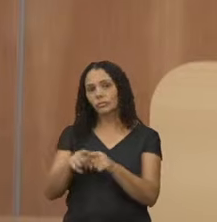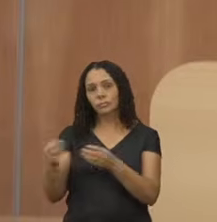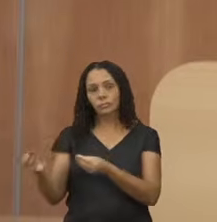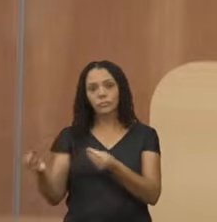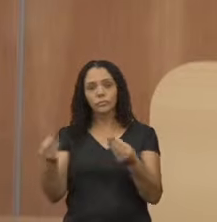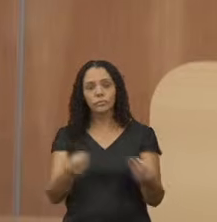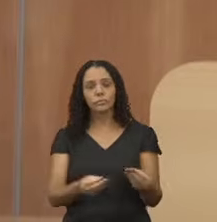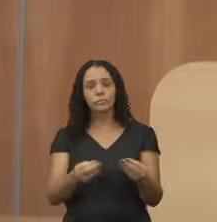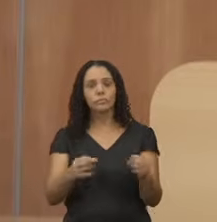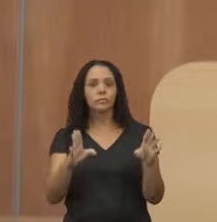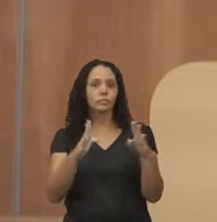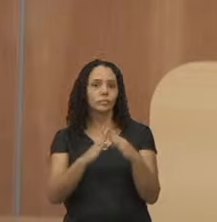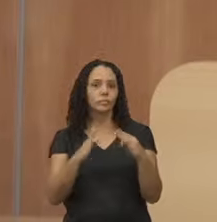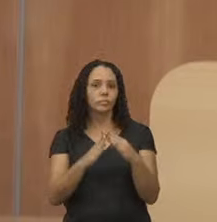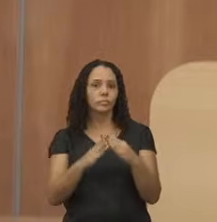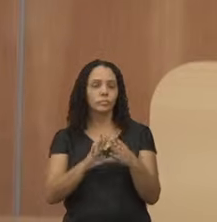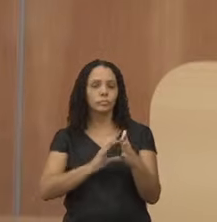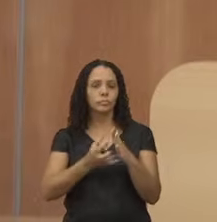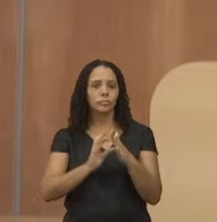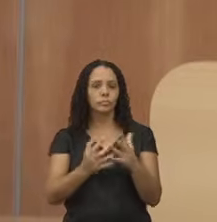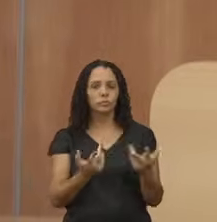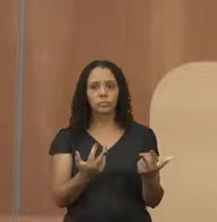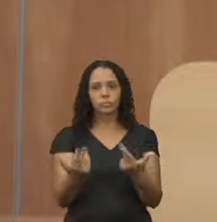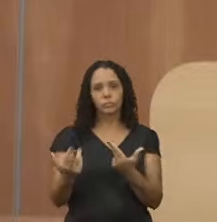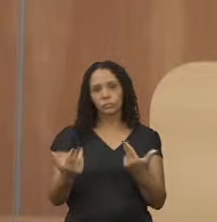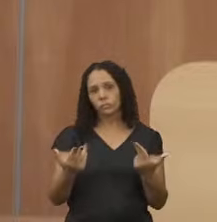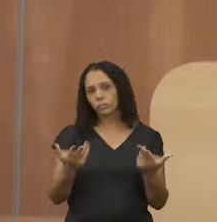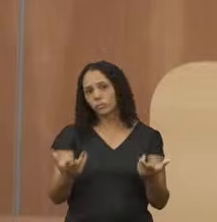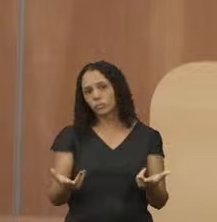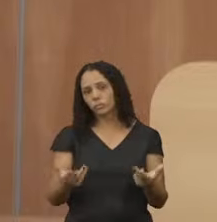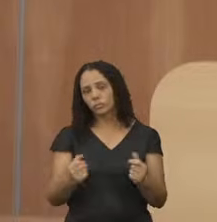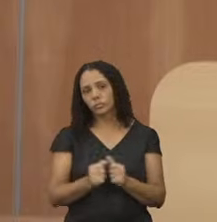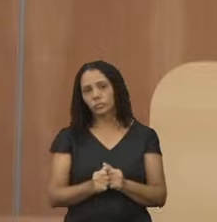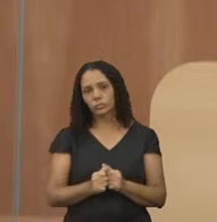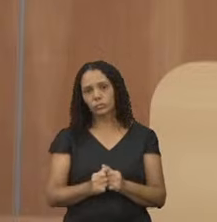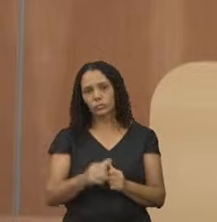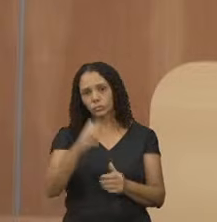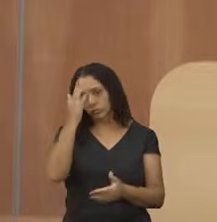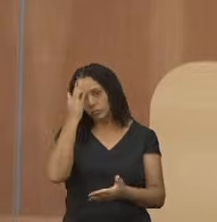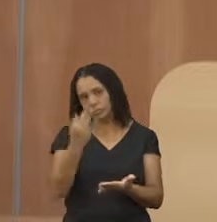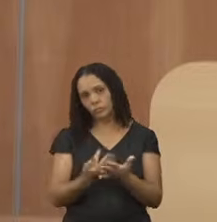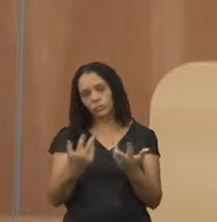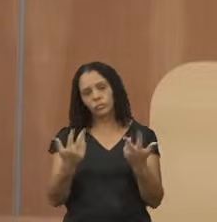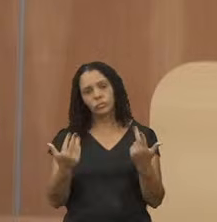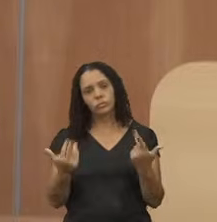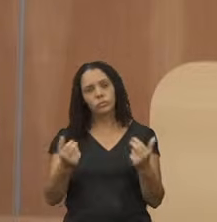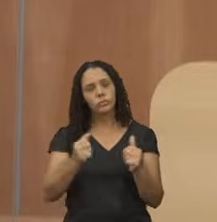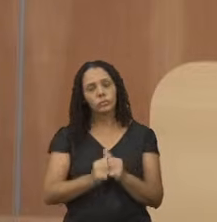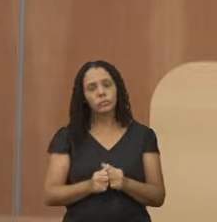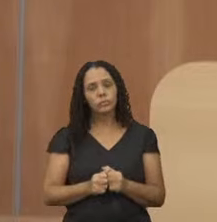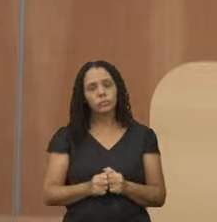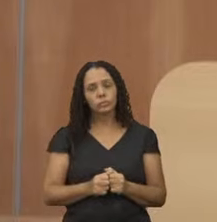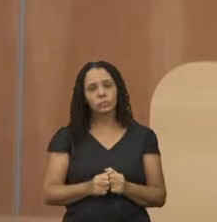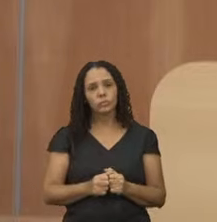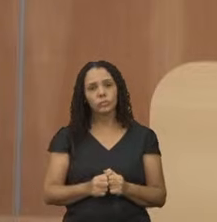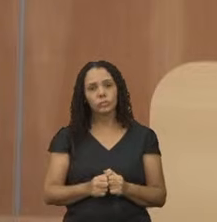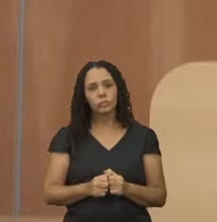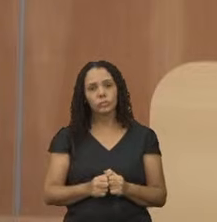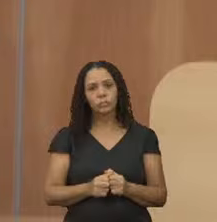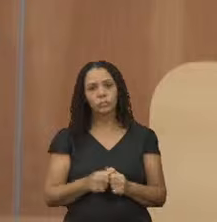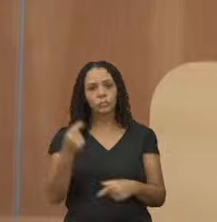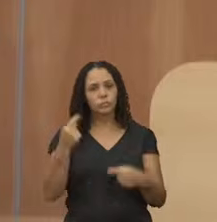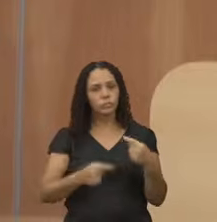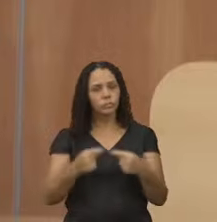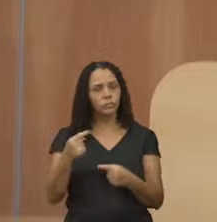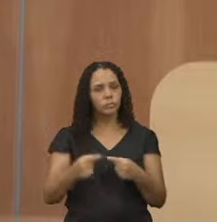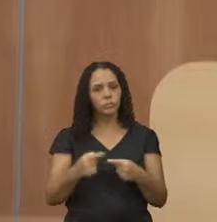Jacareí. São do mesmo partido praticamente aí, comungam da mesma fé, comungam da mesma linha